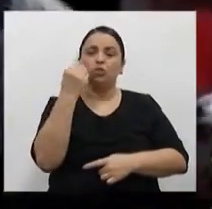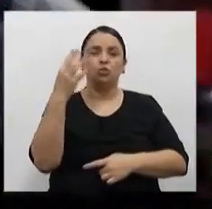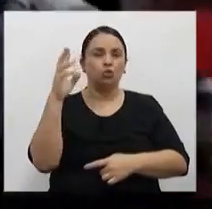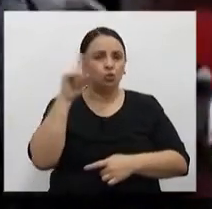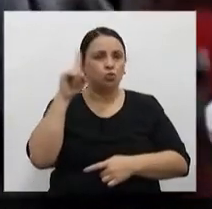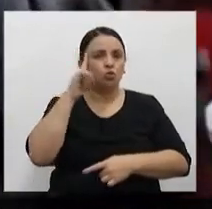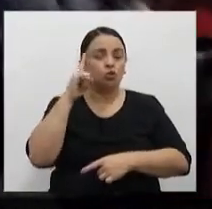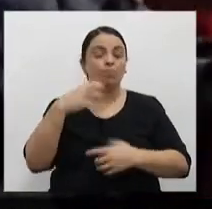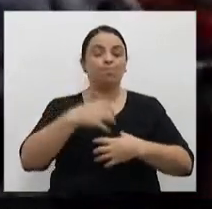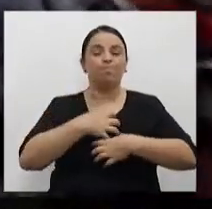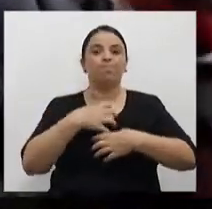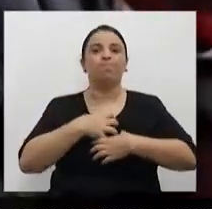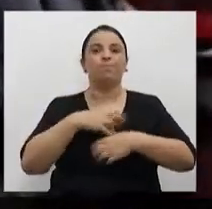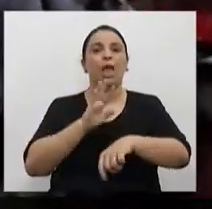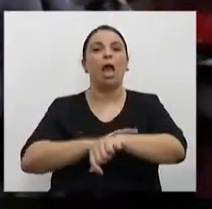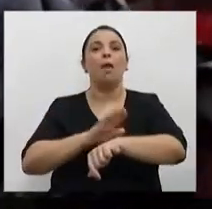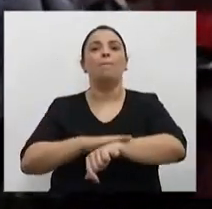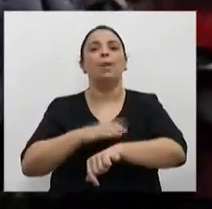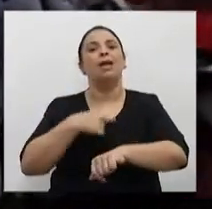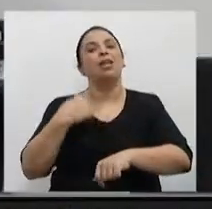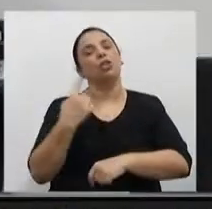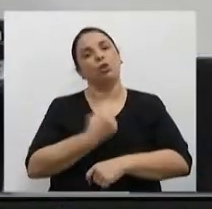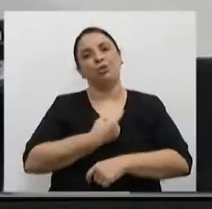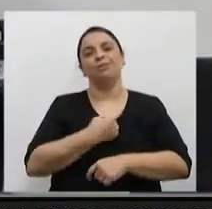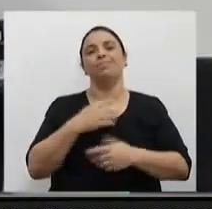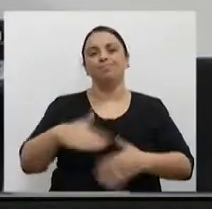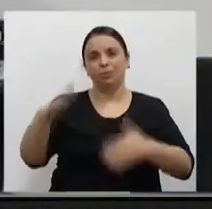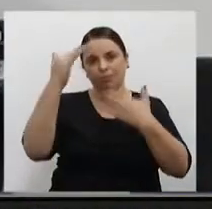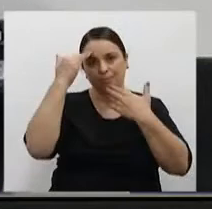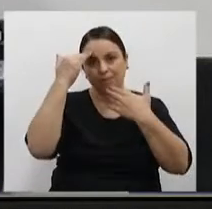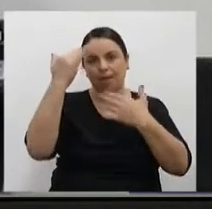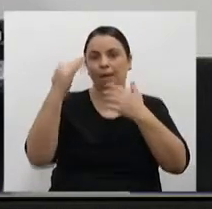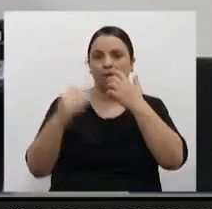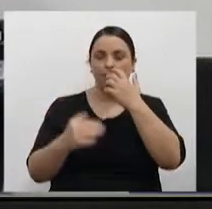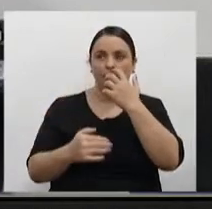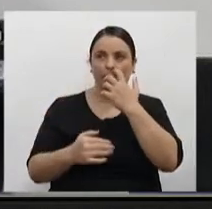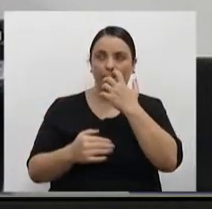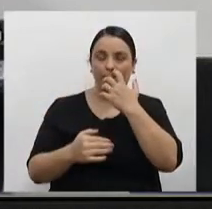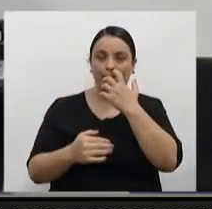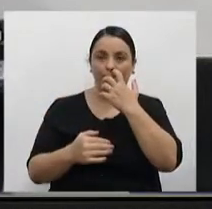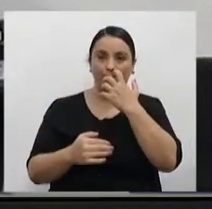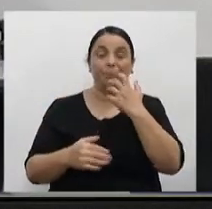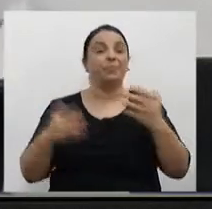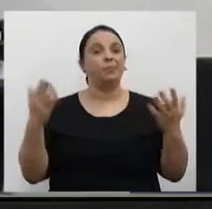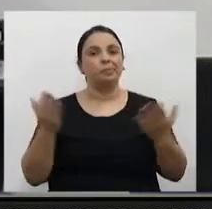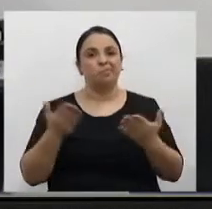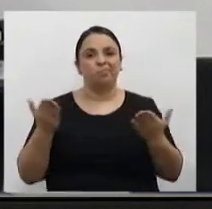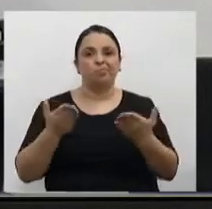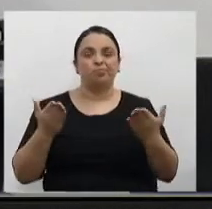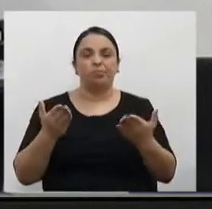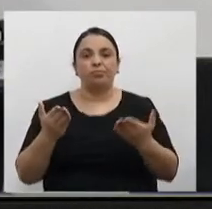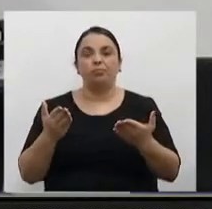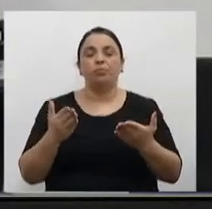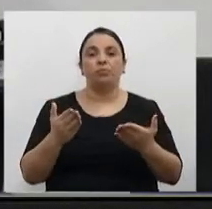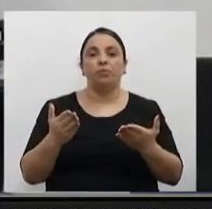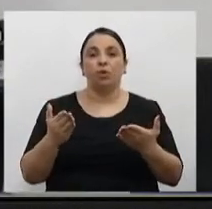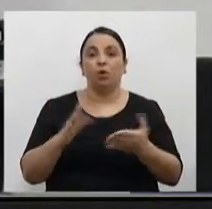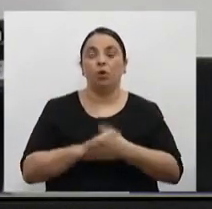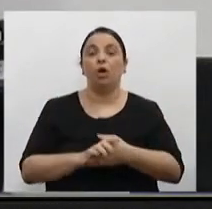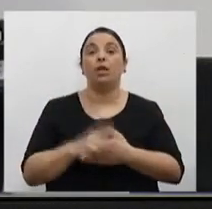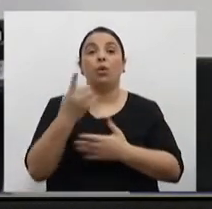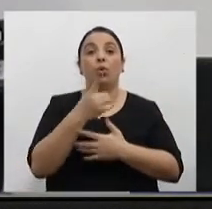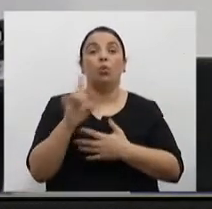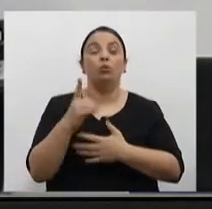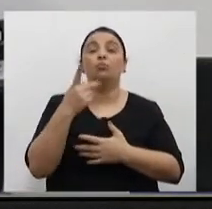nós. Muito obrigada. Muito obrigado. Vamos aqui, seria o último a